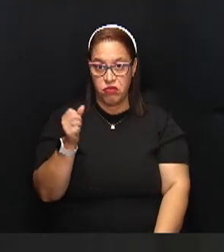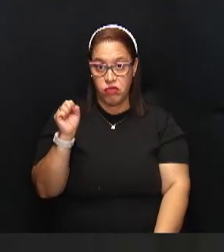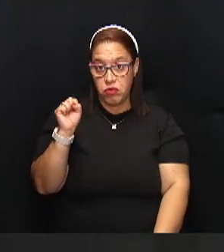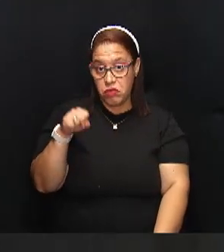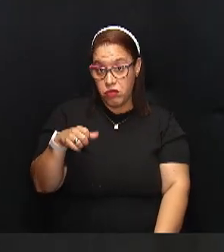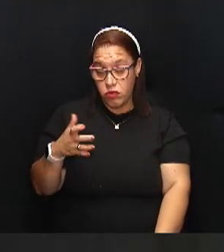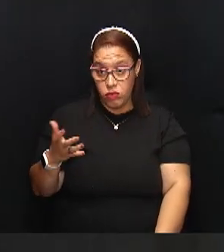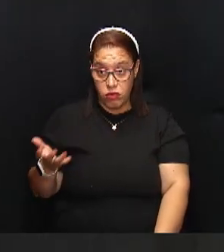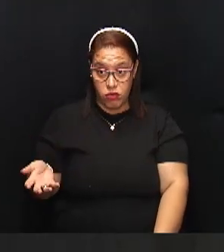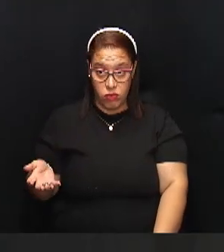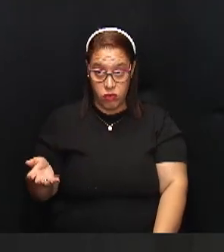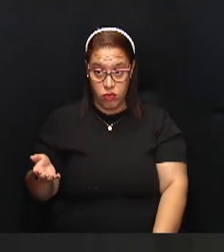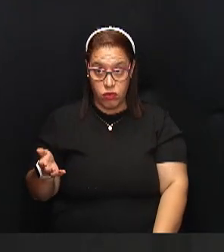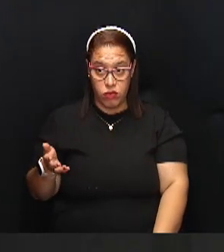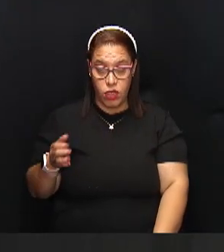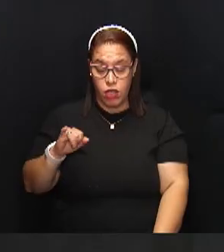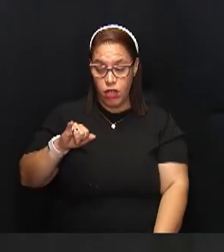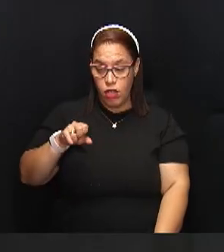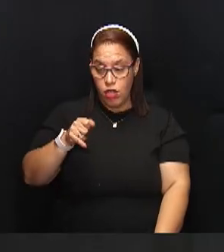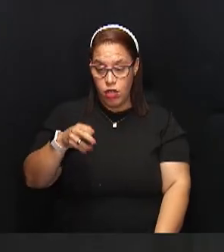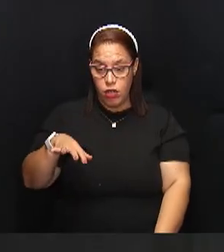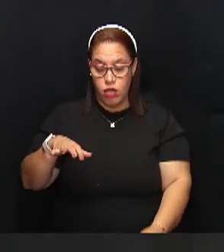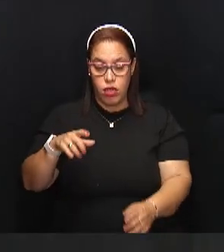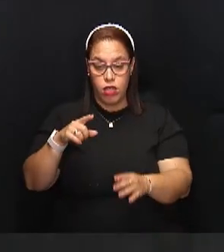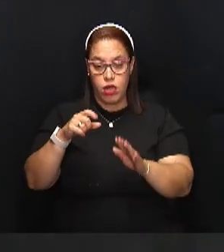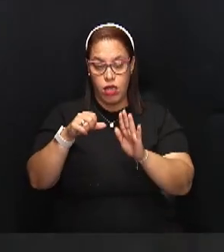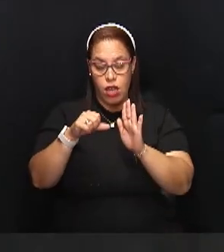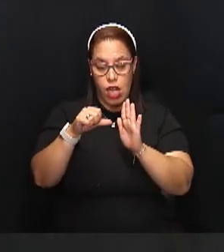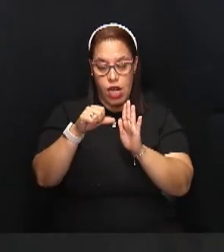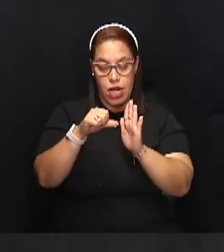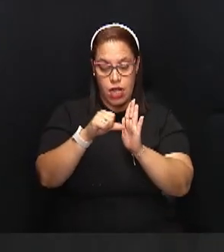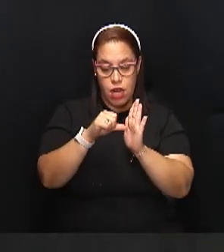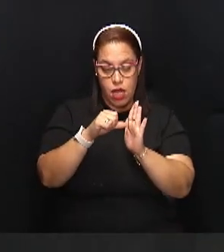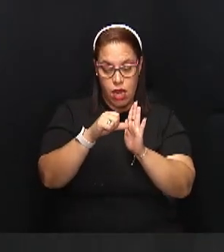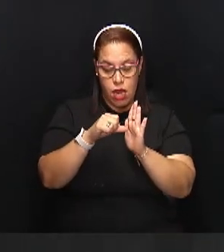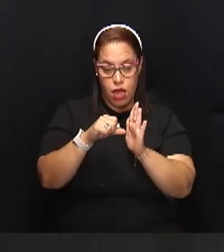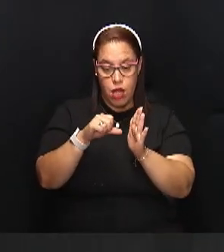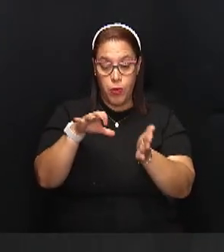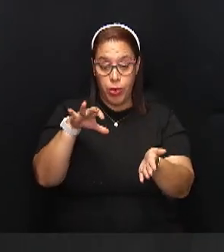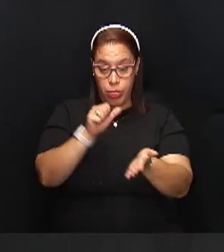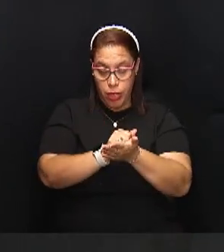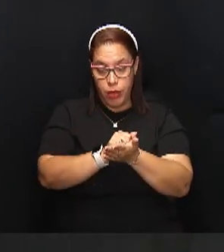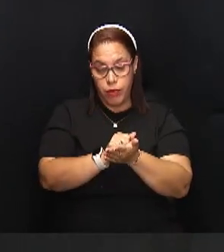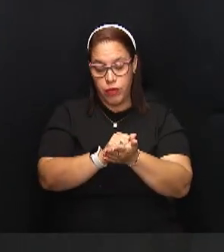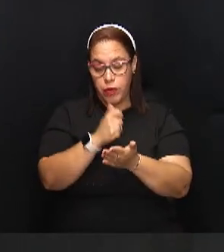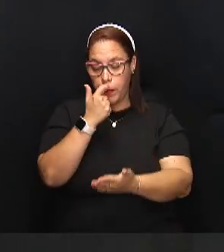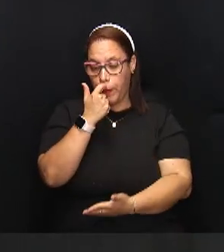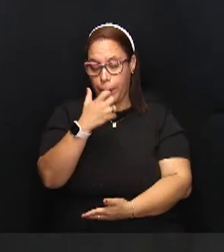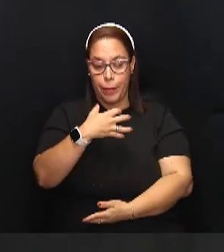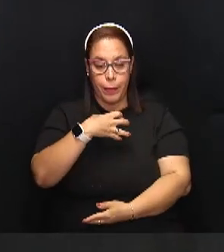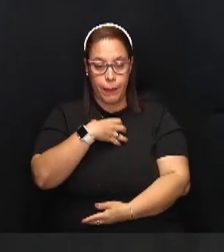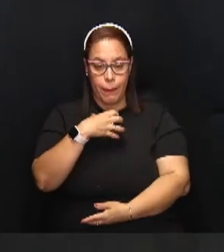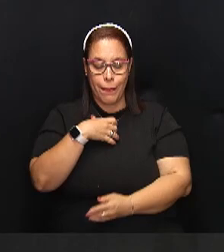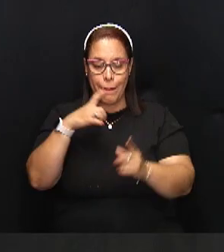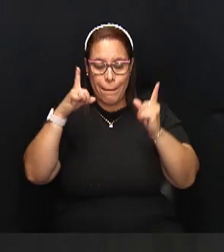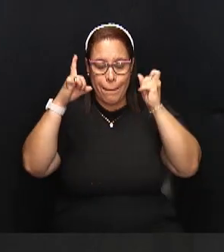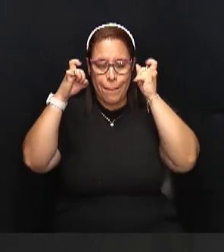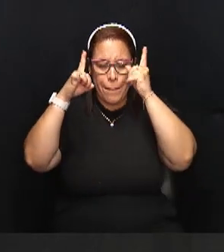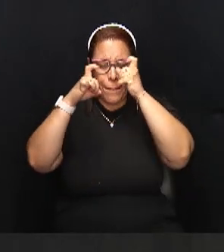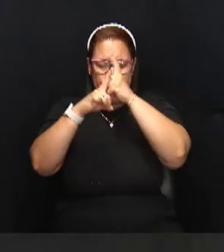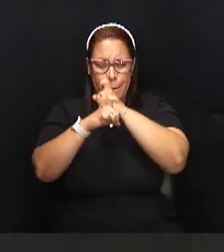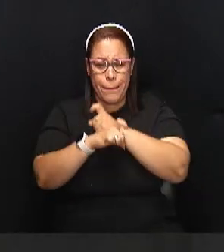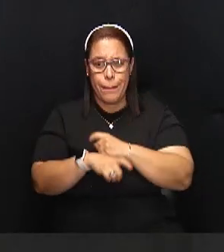né, da isenção da taxa de inscrição, mas que as pessoas se sensibilizem da grande dificuldade que